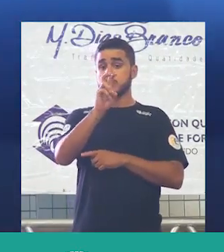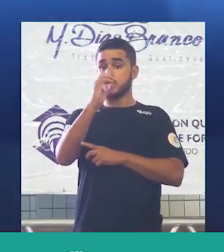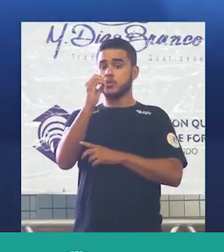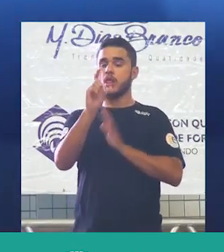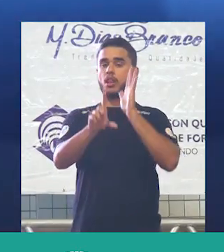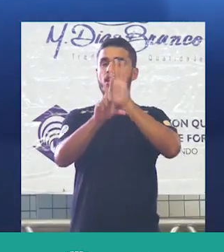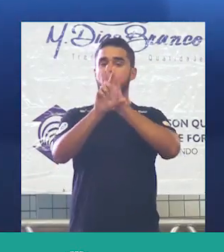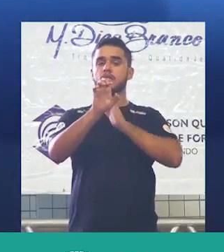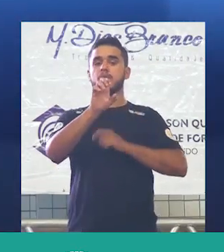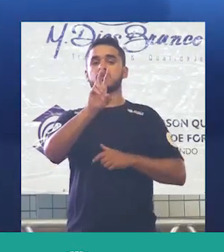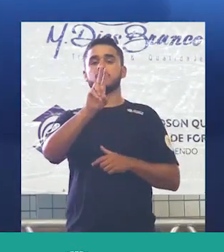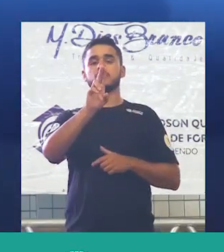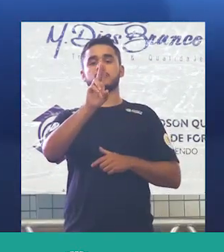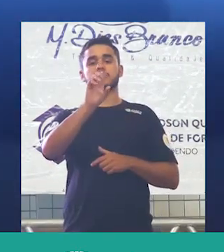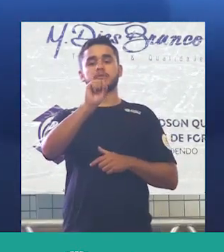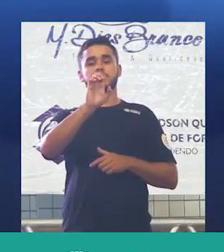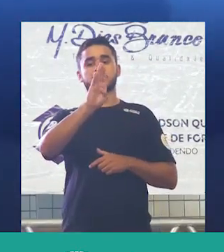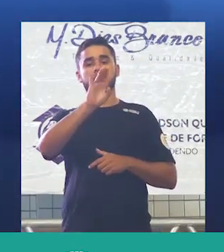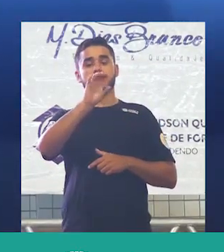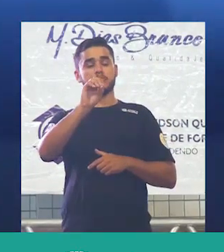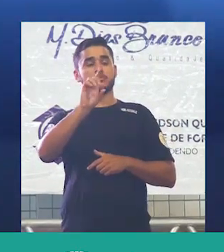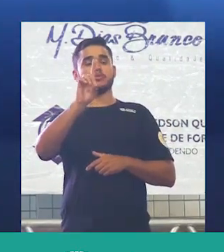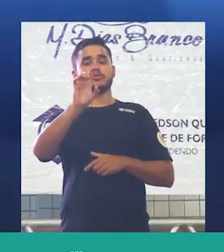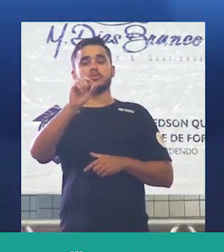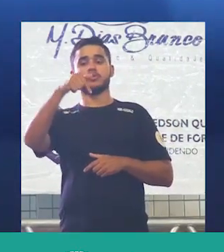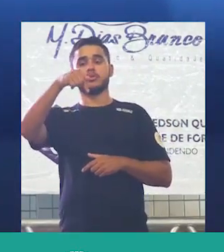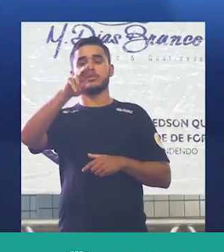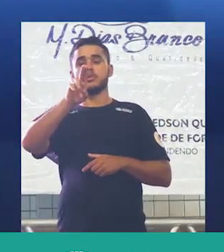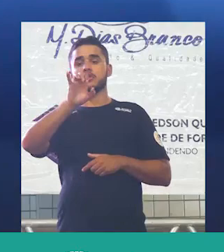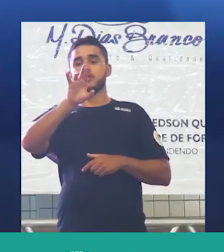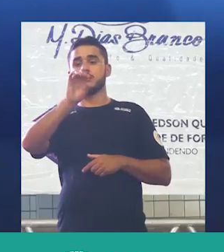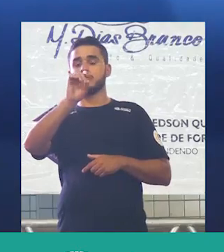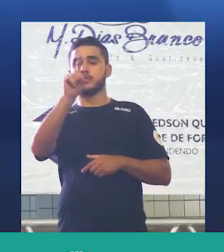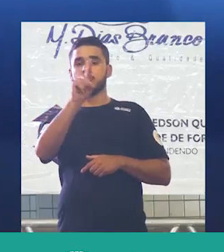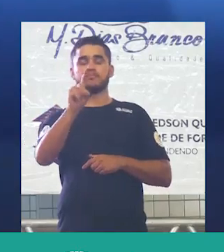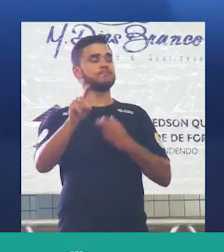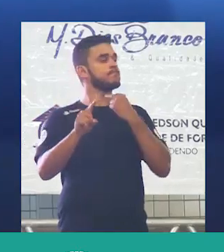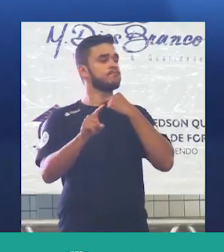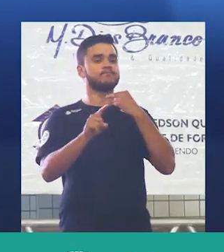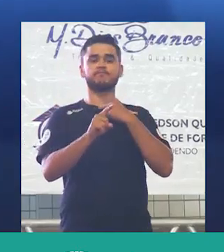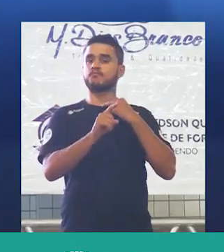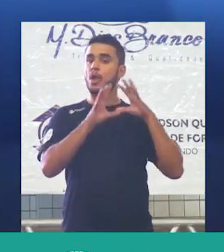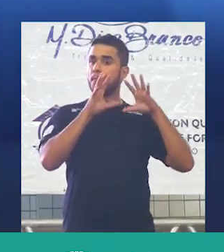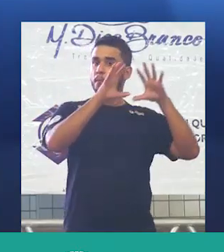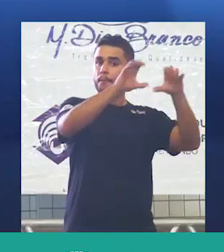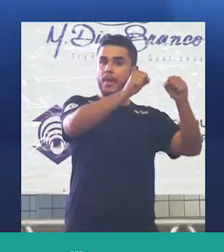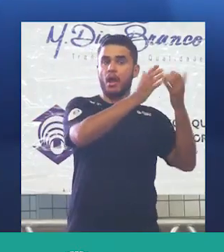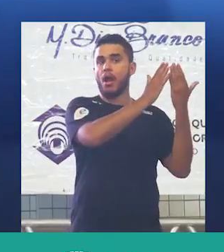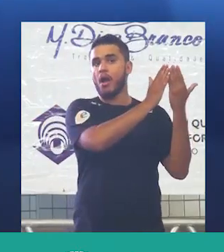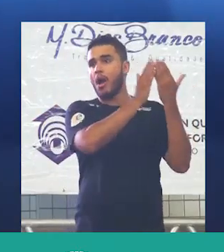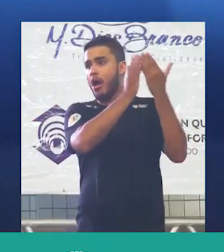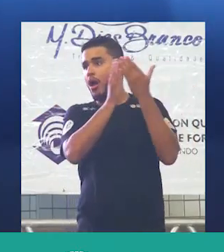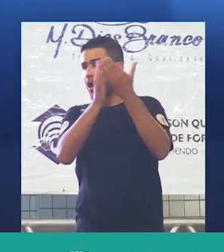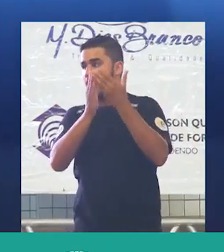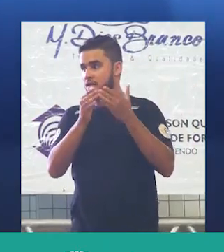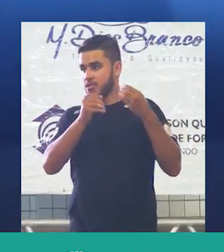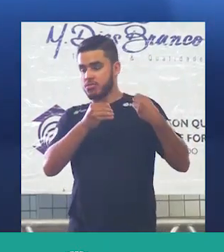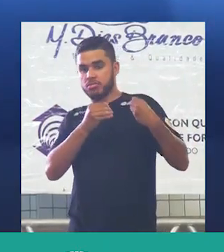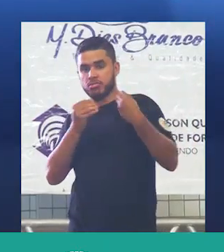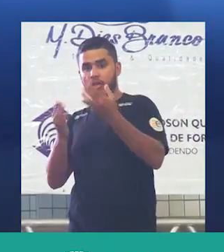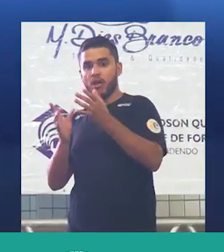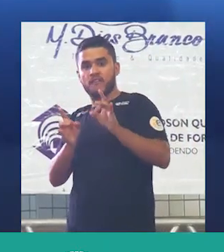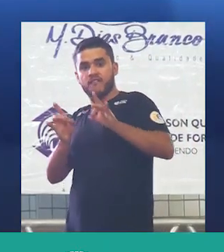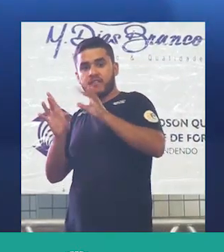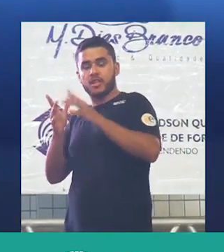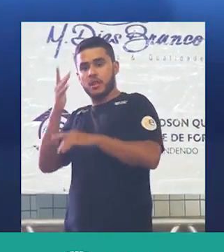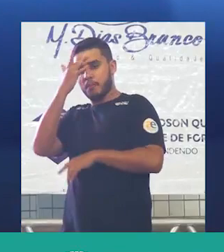Queiroz determinou a extinção do tráfico transatlântico de cativos e colocou em evidência o problema da falta de